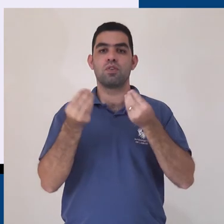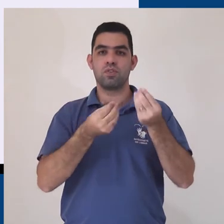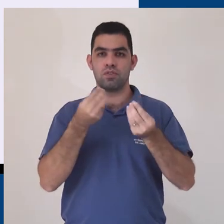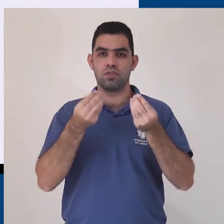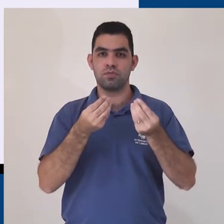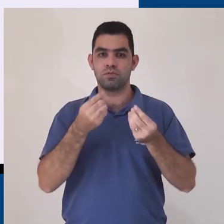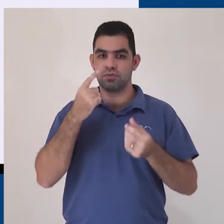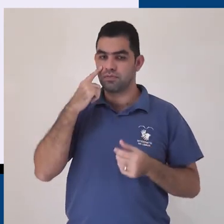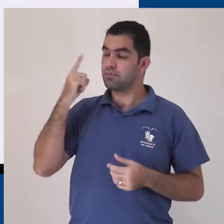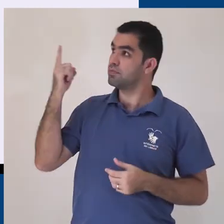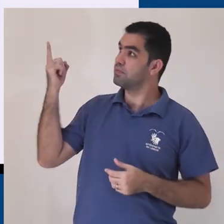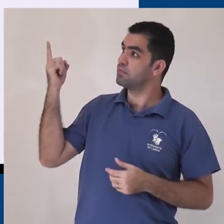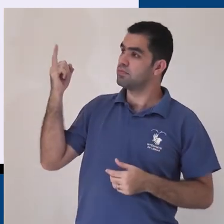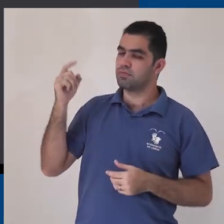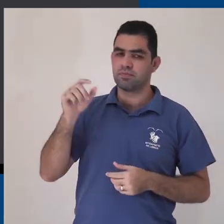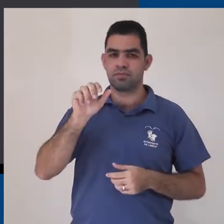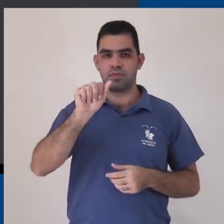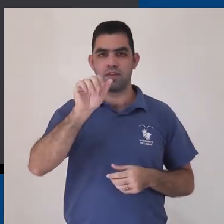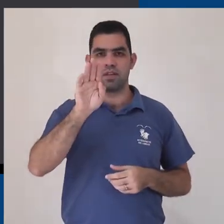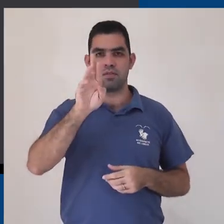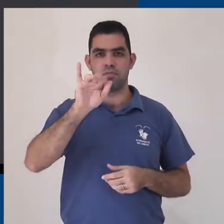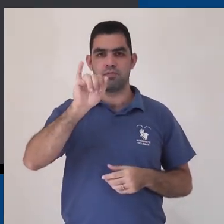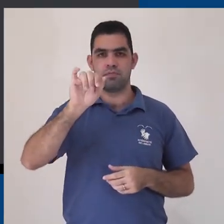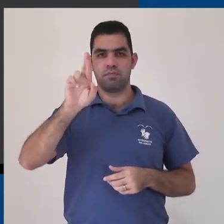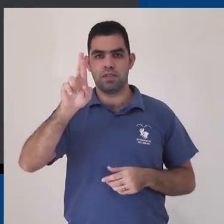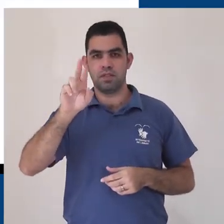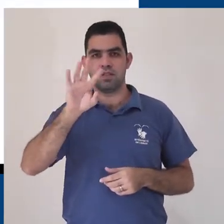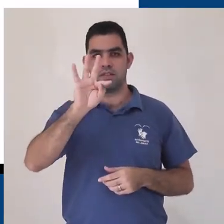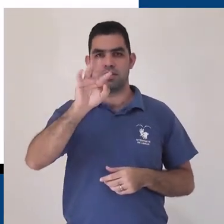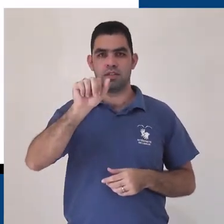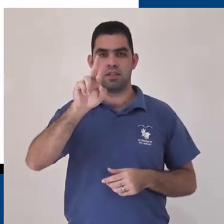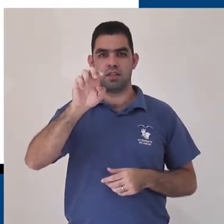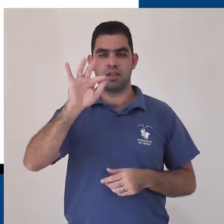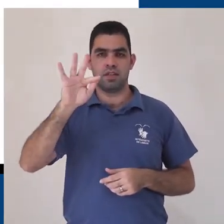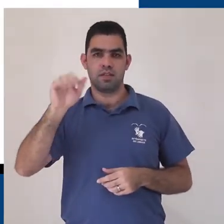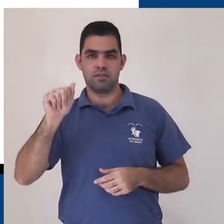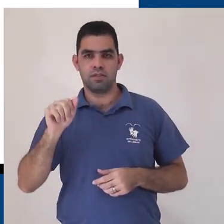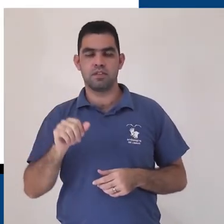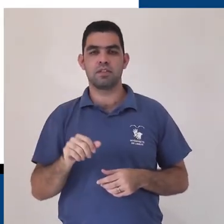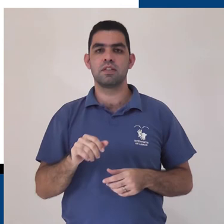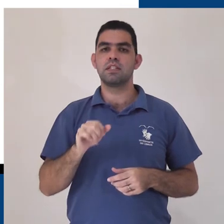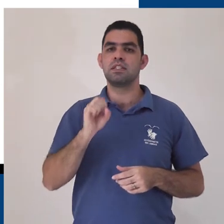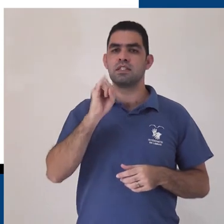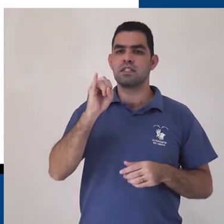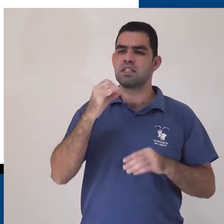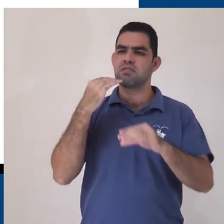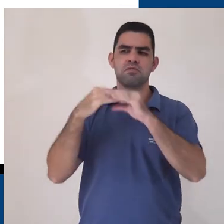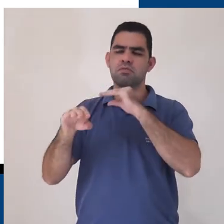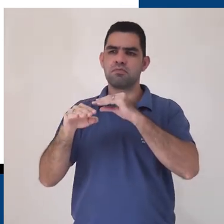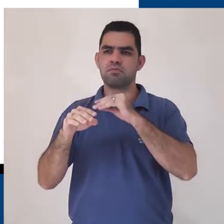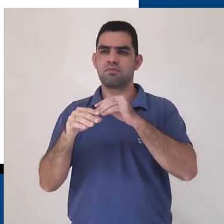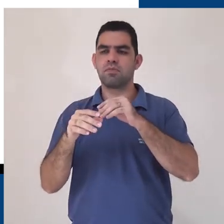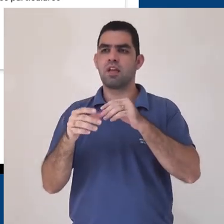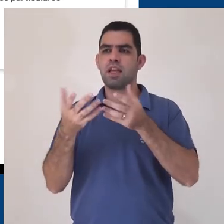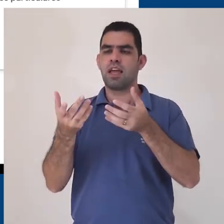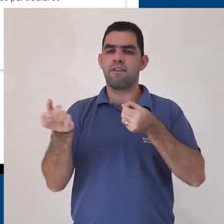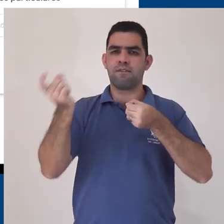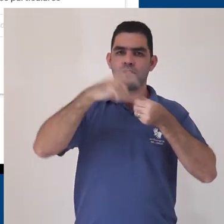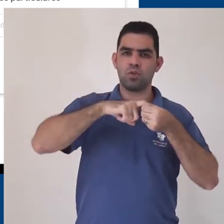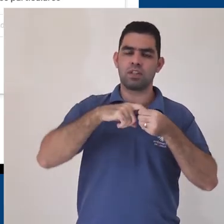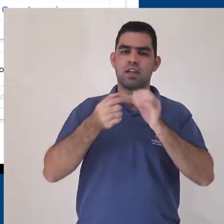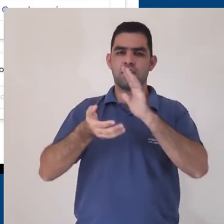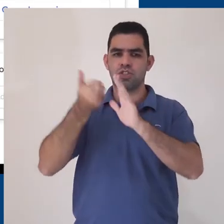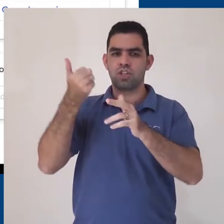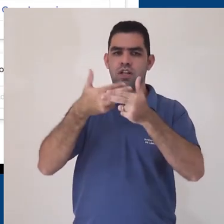atividade clique em Abrir tarefa você pode cancelar o envio da atividade caso queira adicionar ou retirar algum